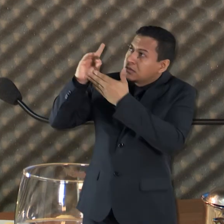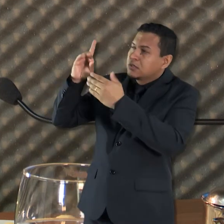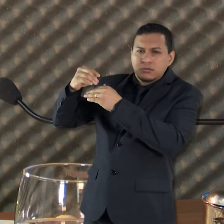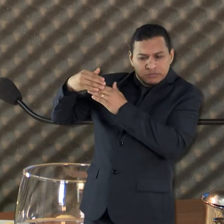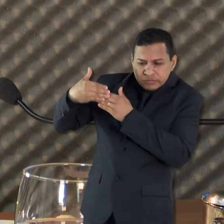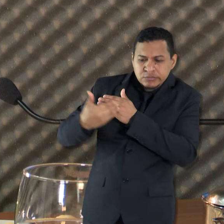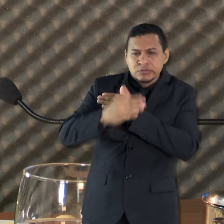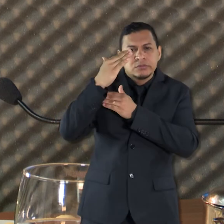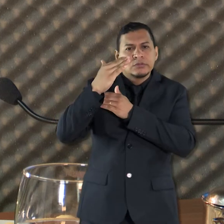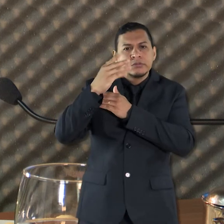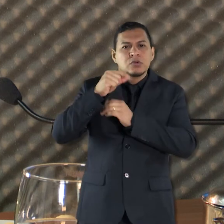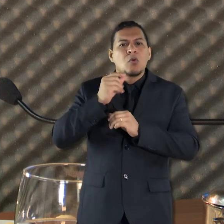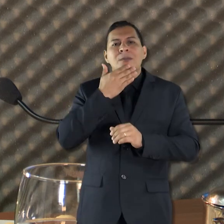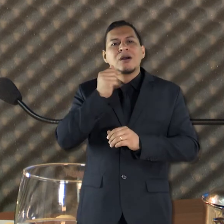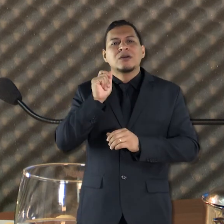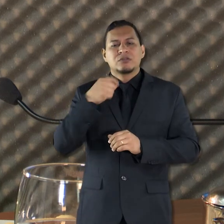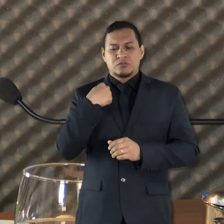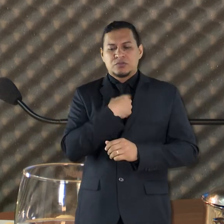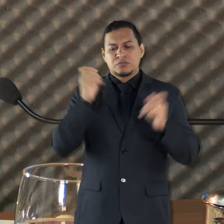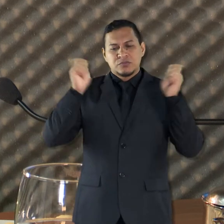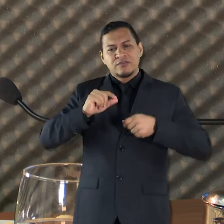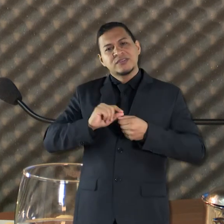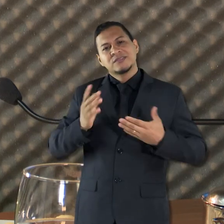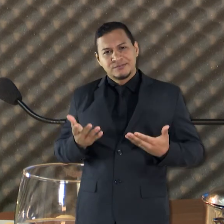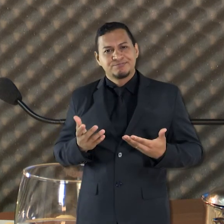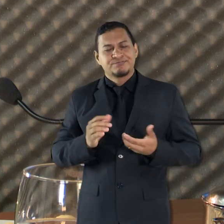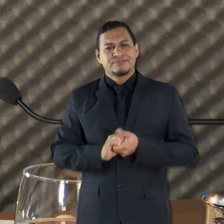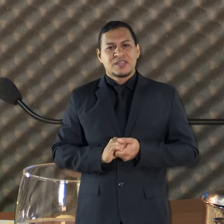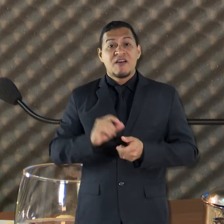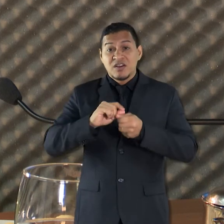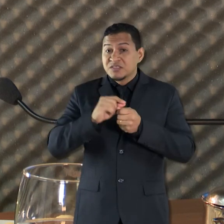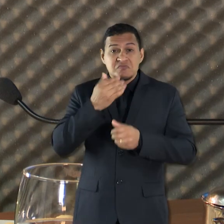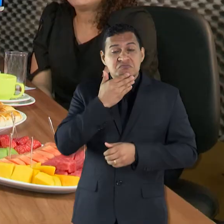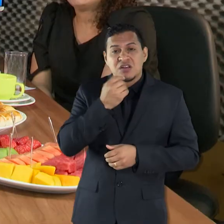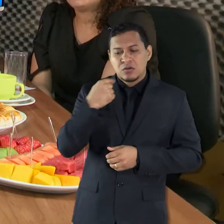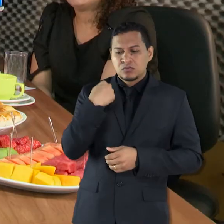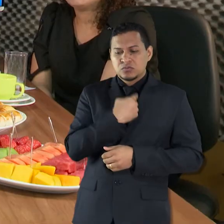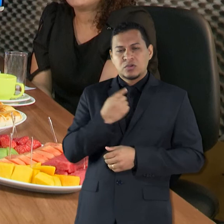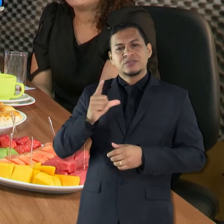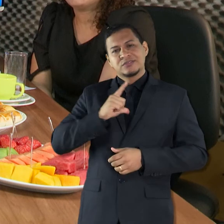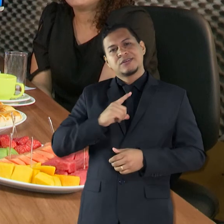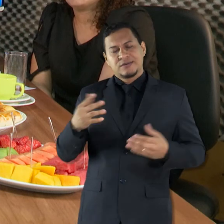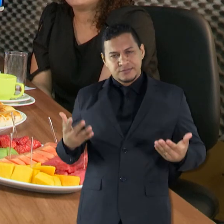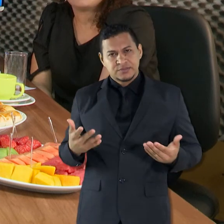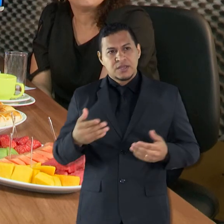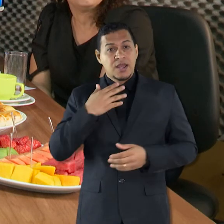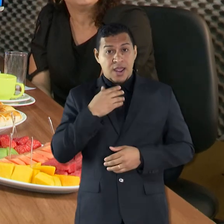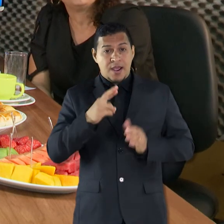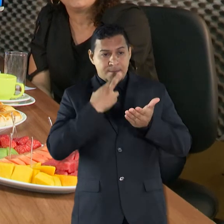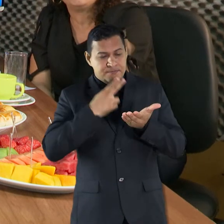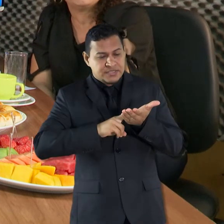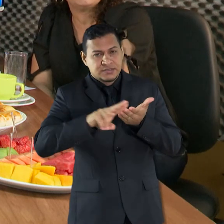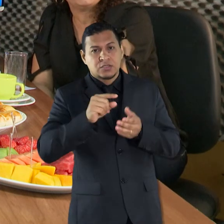pelo que tem, seguir adiante e tentar fazer o melhor com o material que tem às mãos. Olha aí, fazer o melhor com o material que tem às mãos, gente. Essa é a mensagem